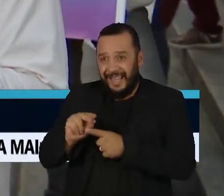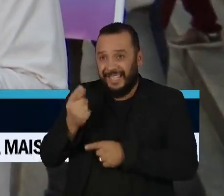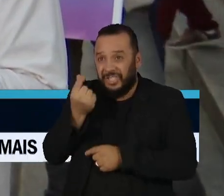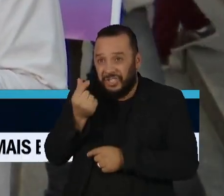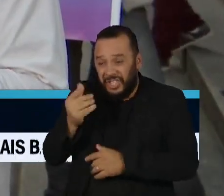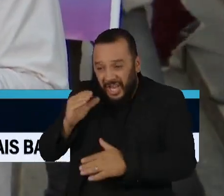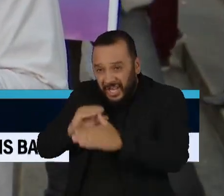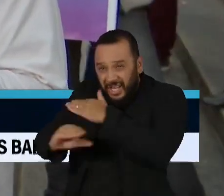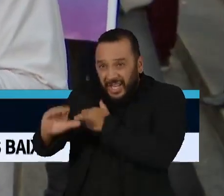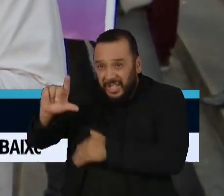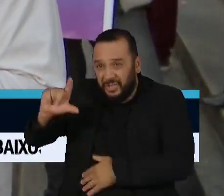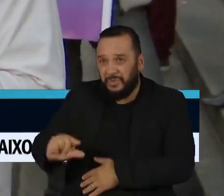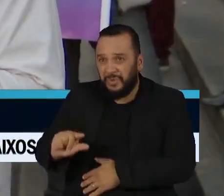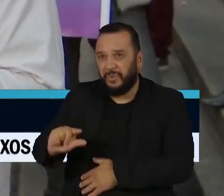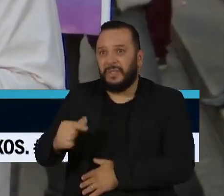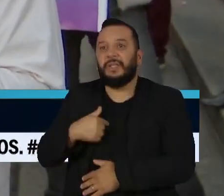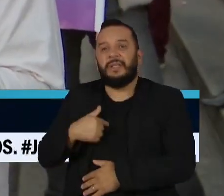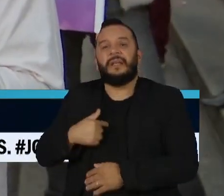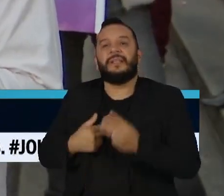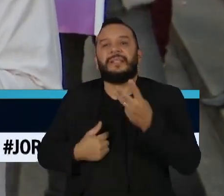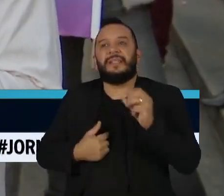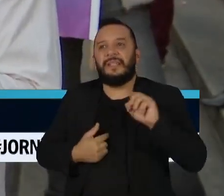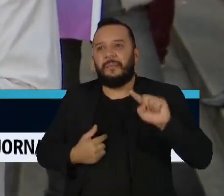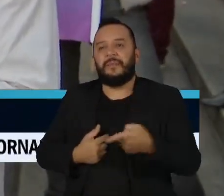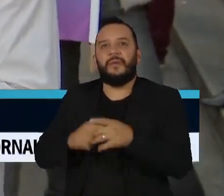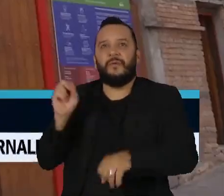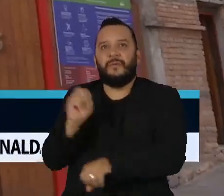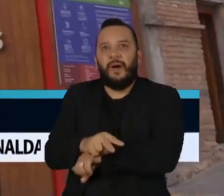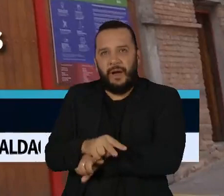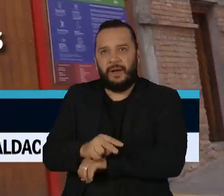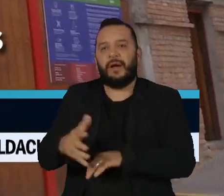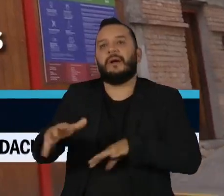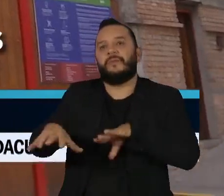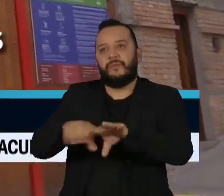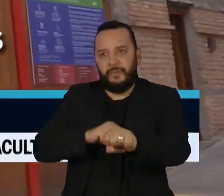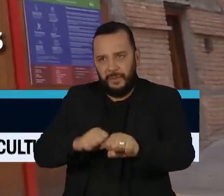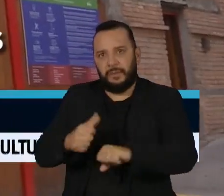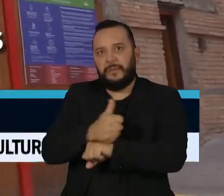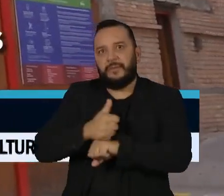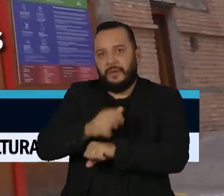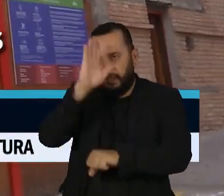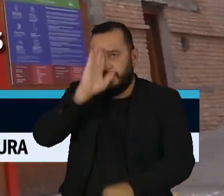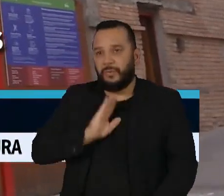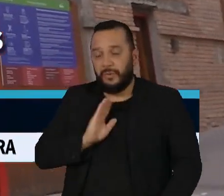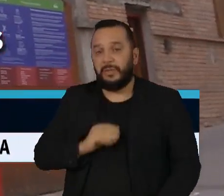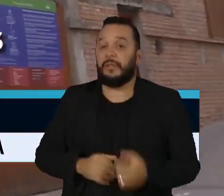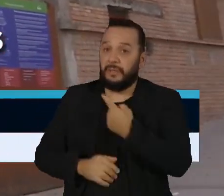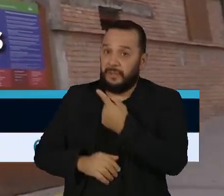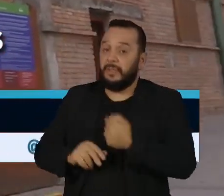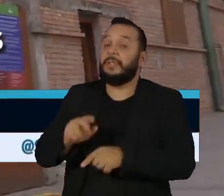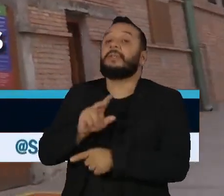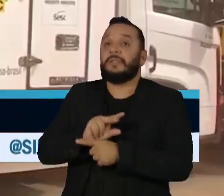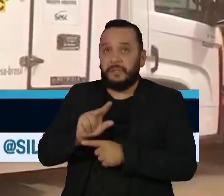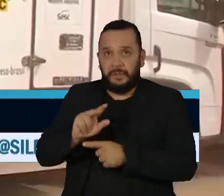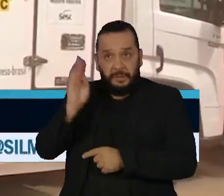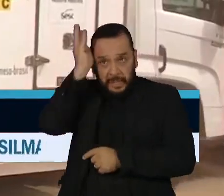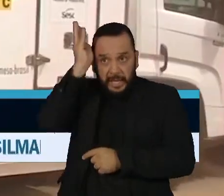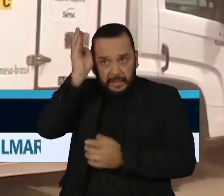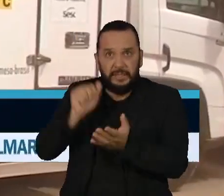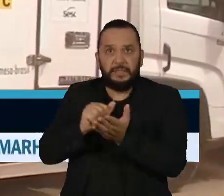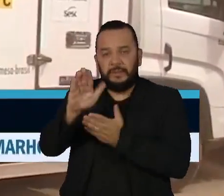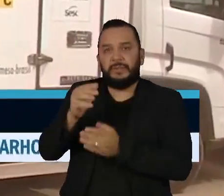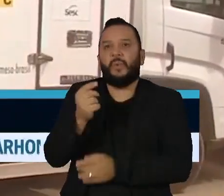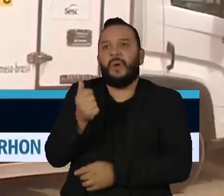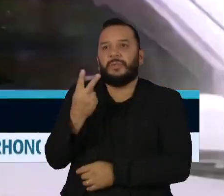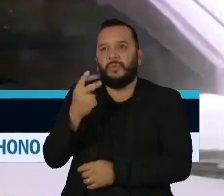significar o fim de mais de 30 mil vagas de formação profissional gratuita. O SESC afirma que terá que demitir quase 2 mil pessoas, reduzir